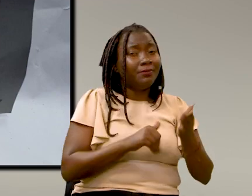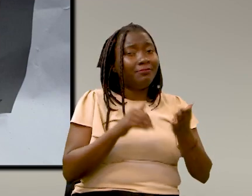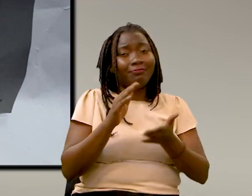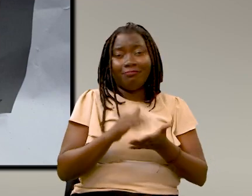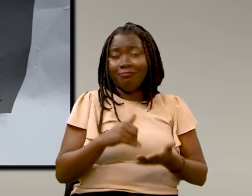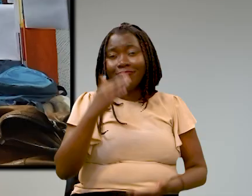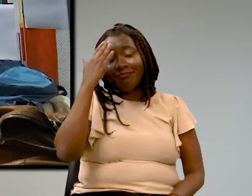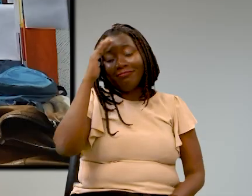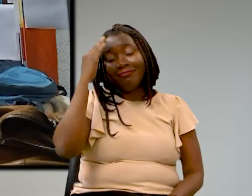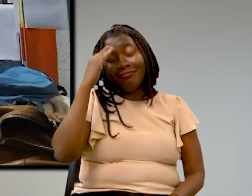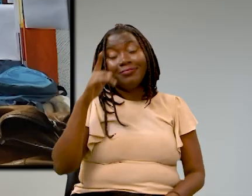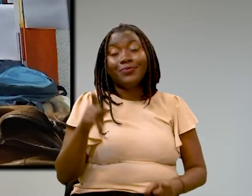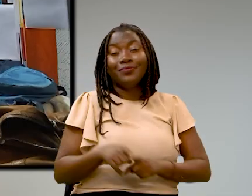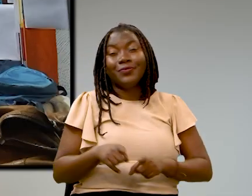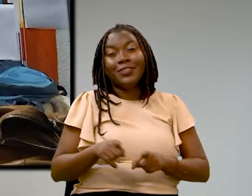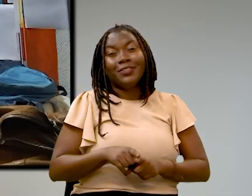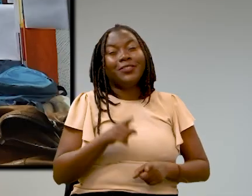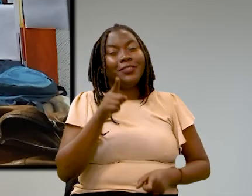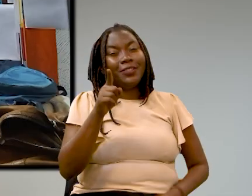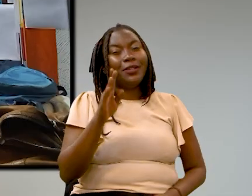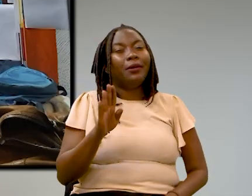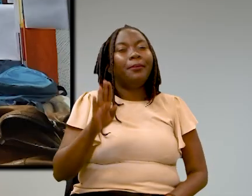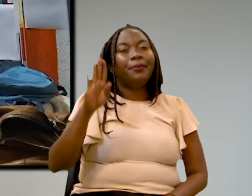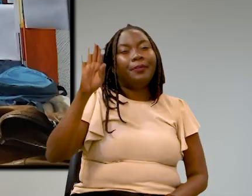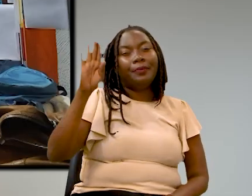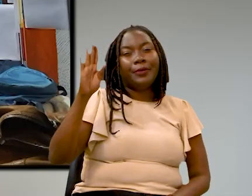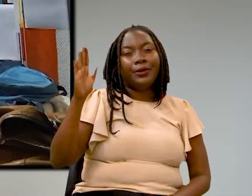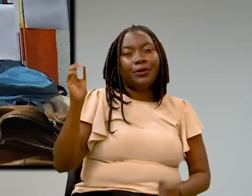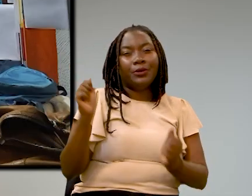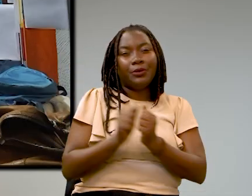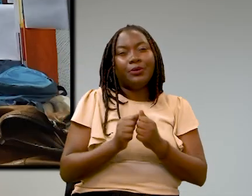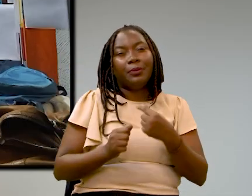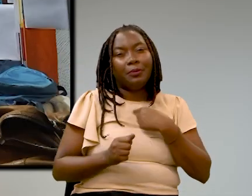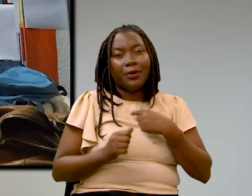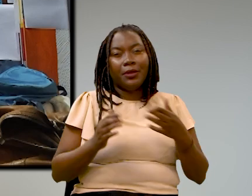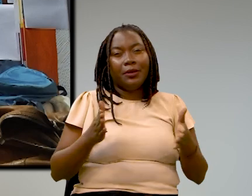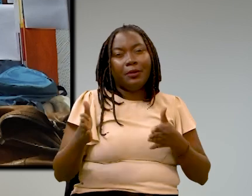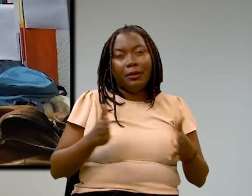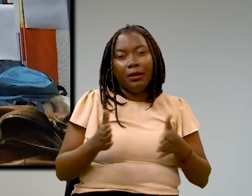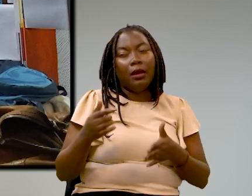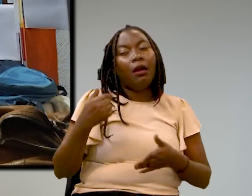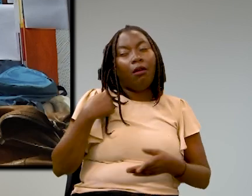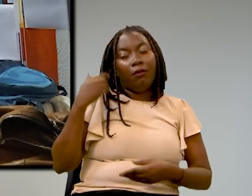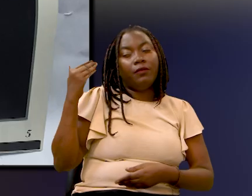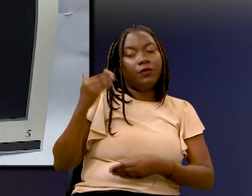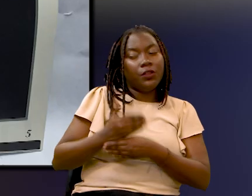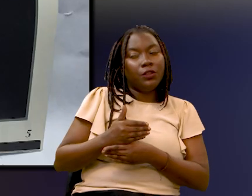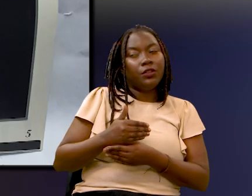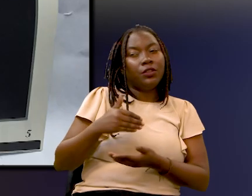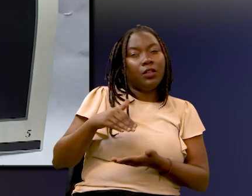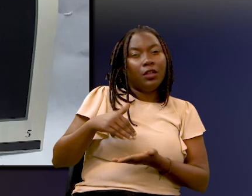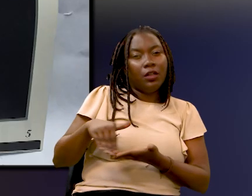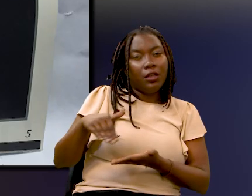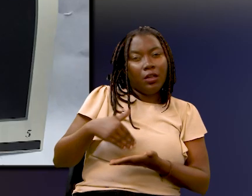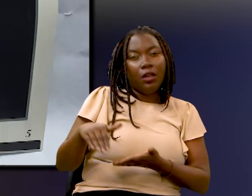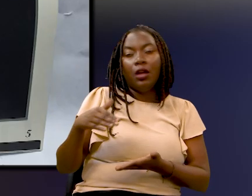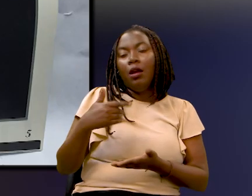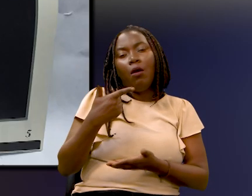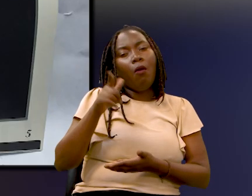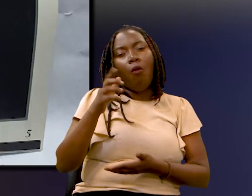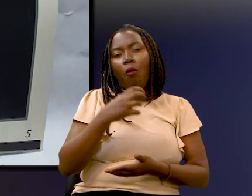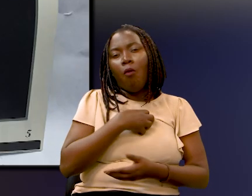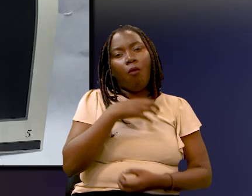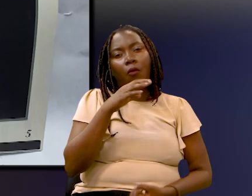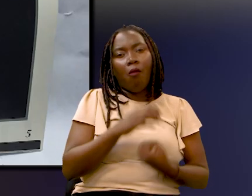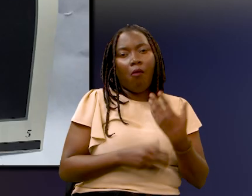de outro espaço, nós fomos tirando, entendeu? Inclusive você comentou até já comigo que naquele momento, olha, eu